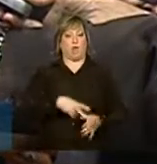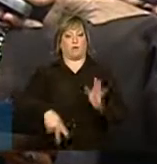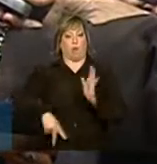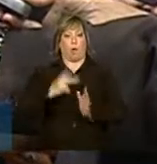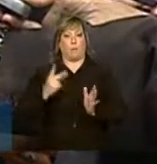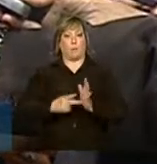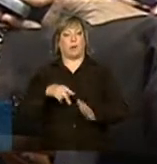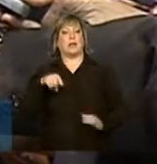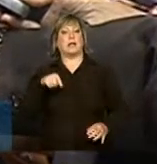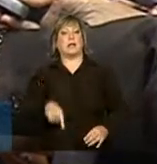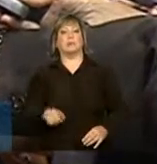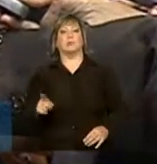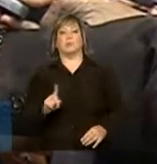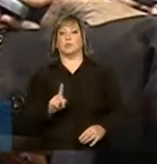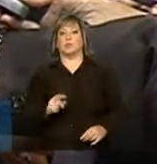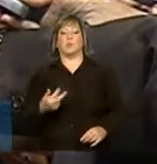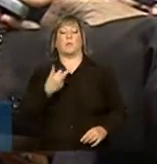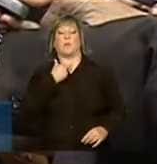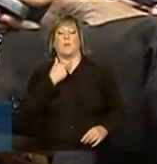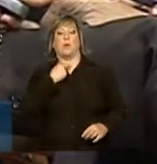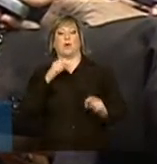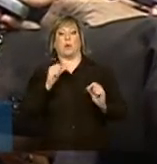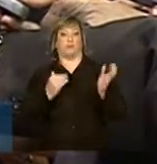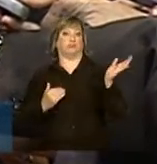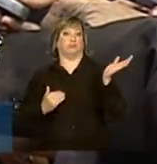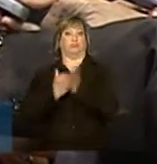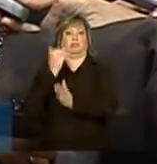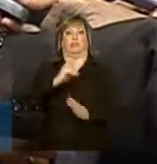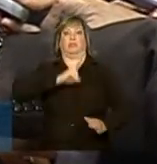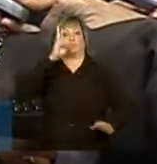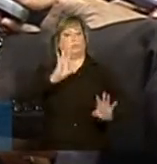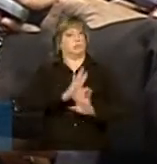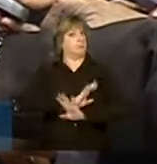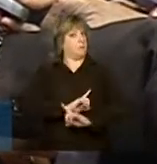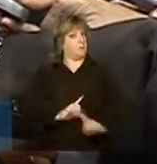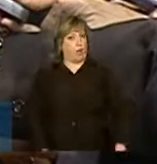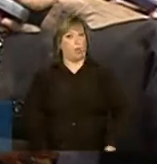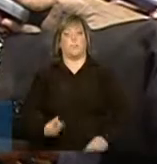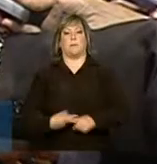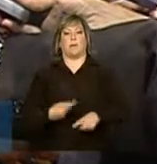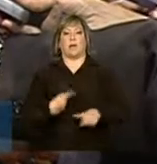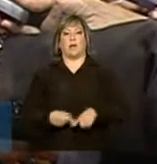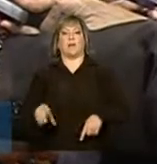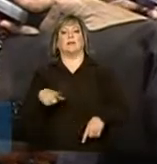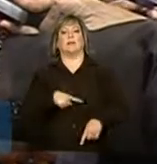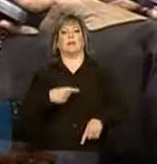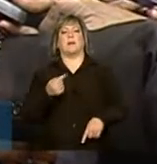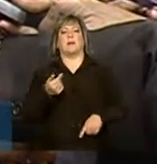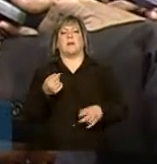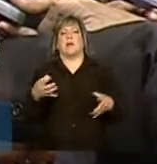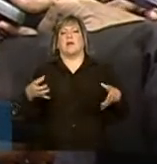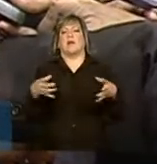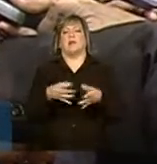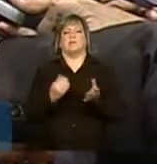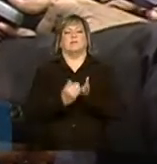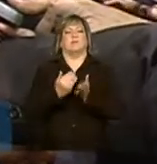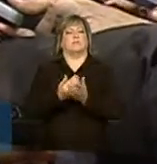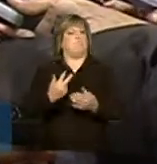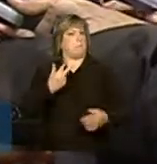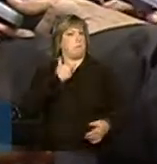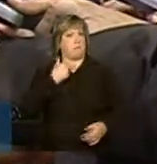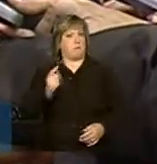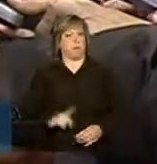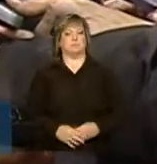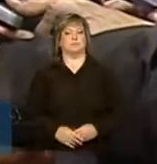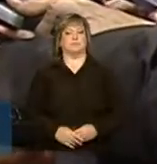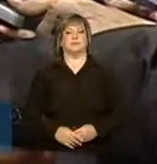não justificam aumentos expressivos dos planos de saúde, porque elas têm um pequeno impacto nos planos de saúde. E a ministra,